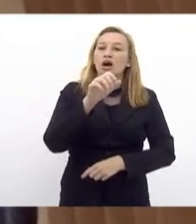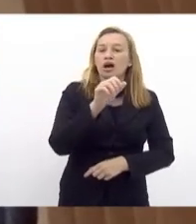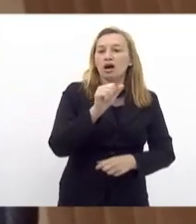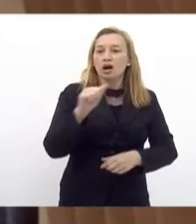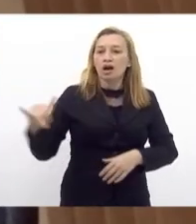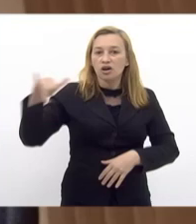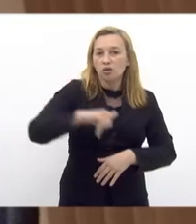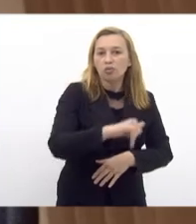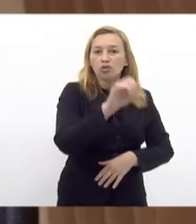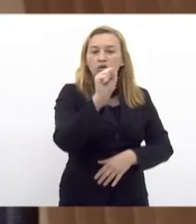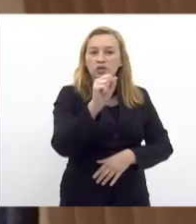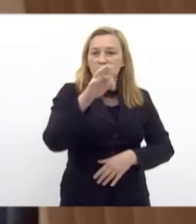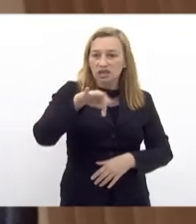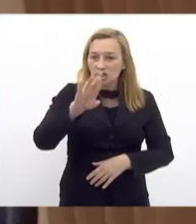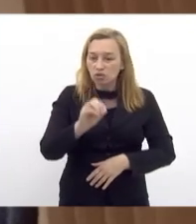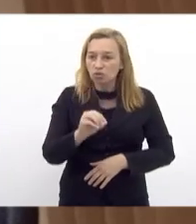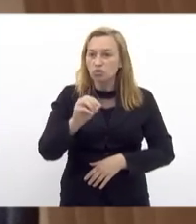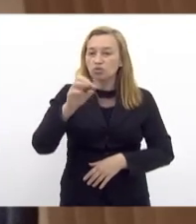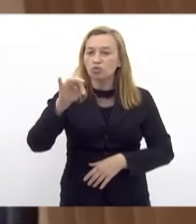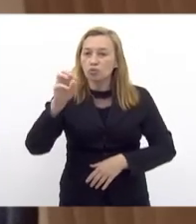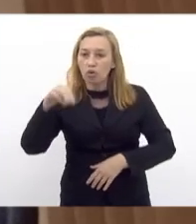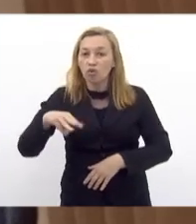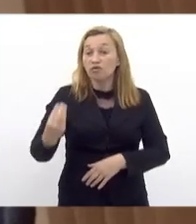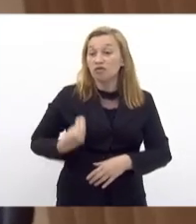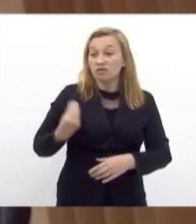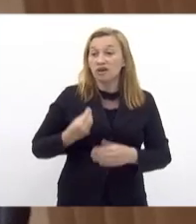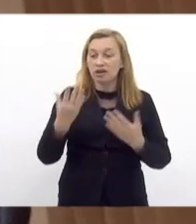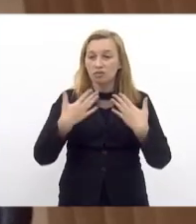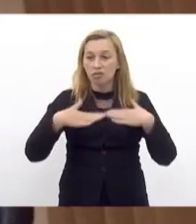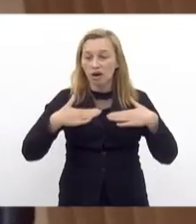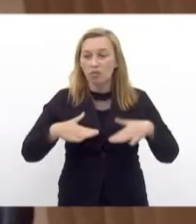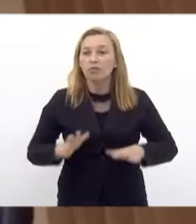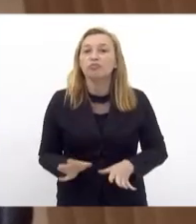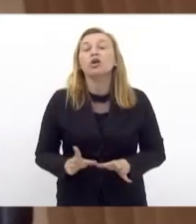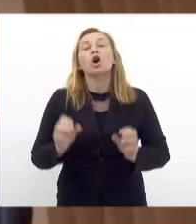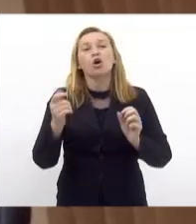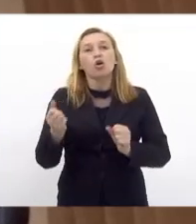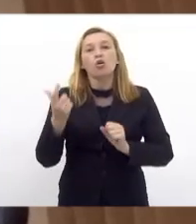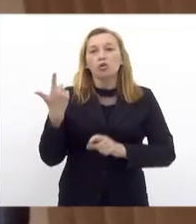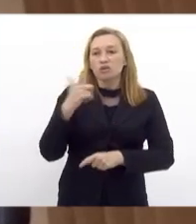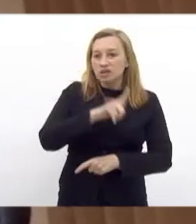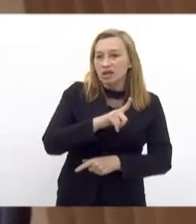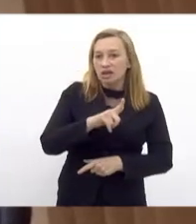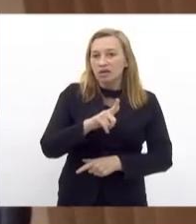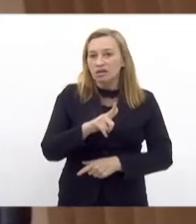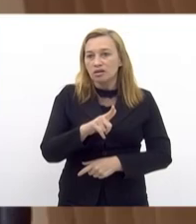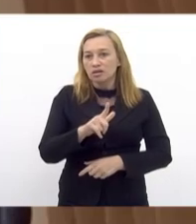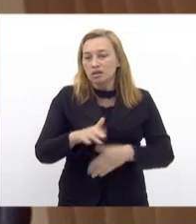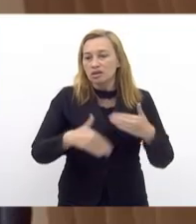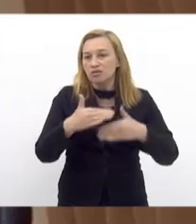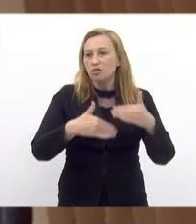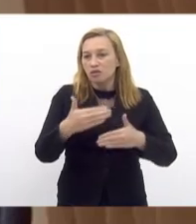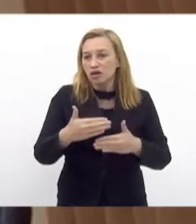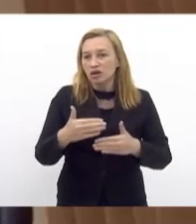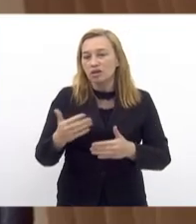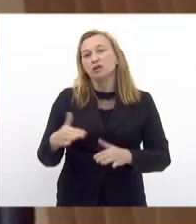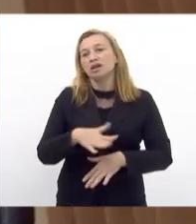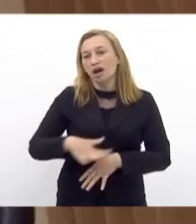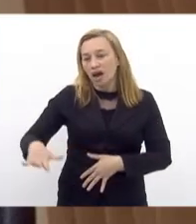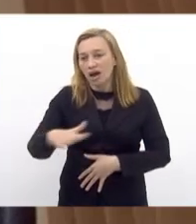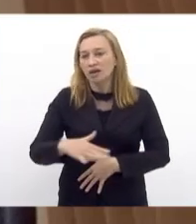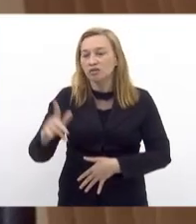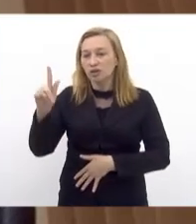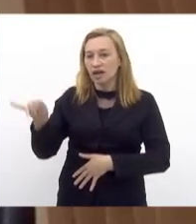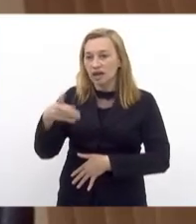ter saúde para sobreviver com tranquilidade. E a gente consegue potencializar o hub do Galeão. Eu tive também